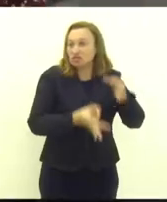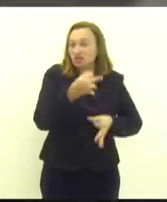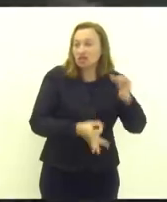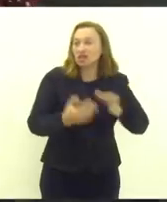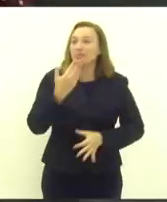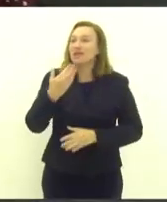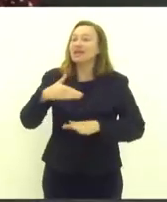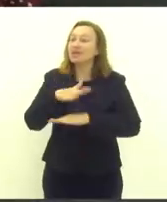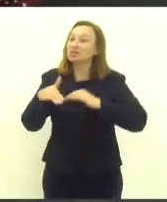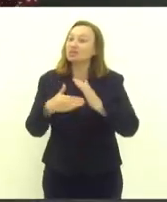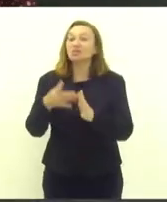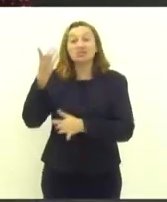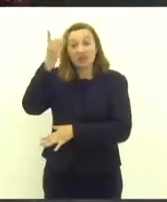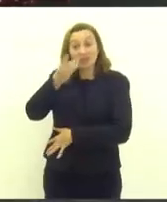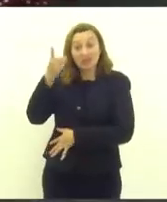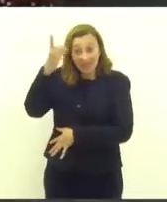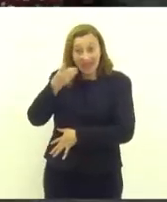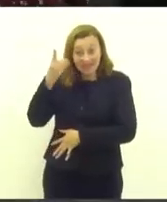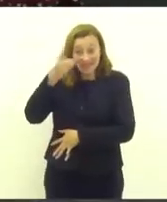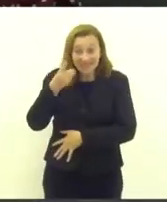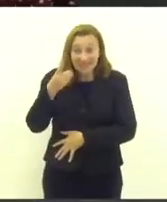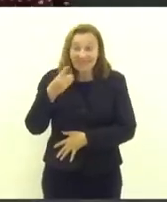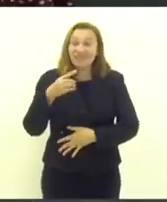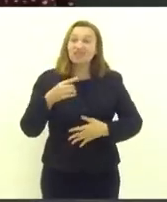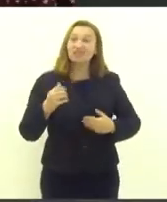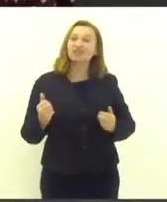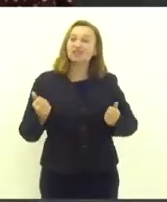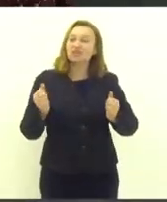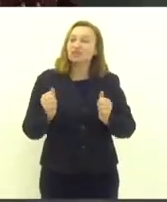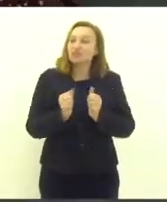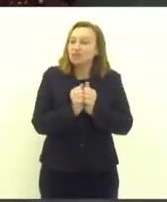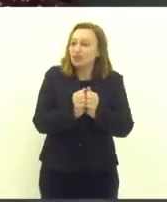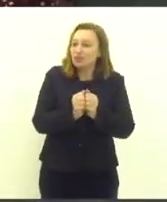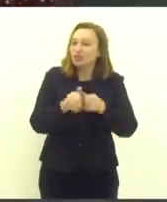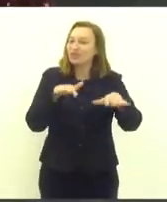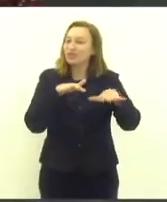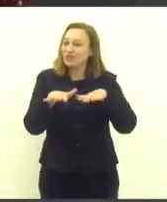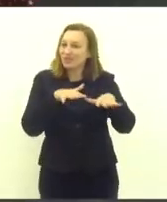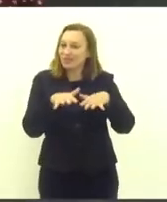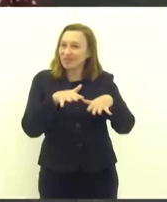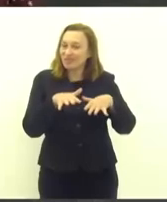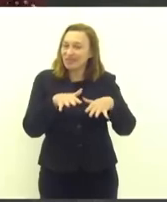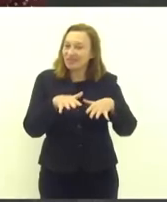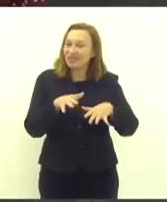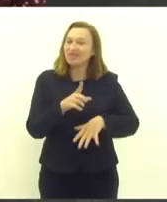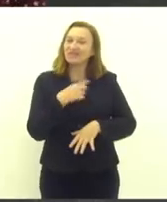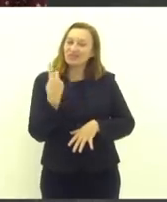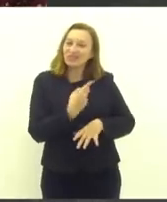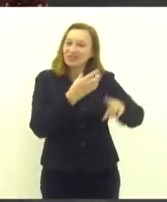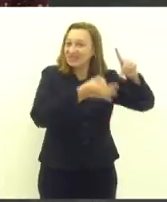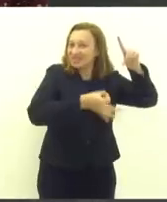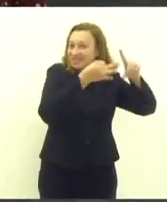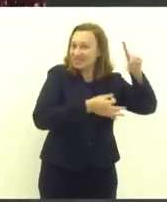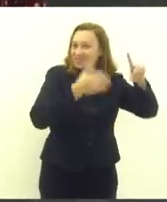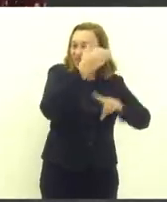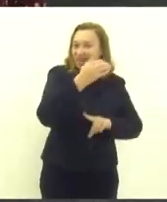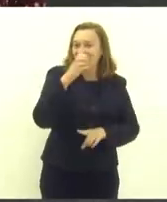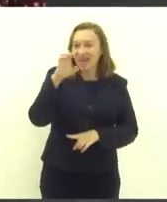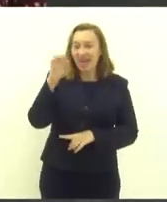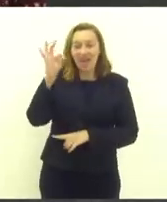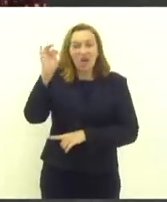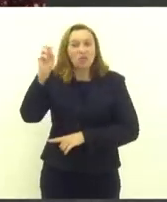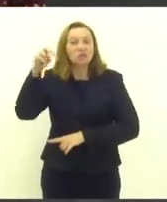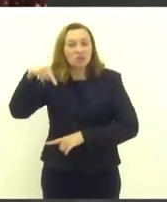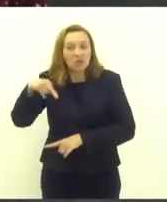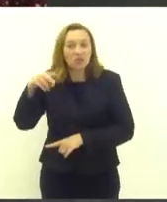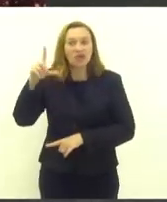os deputados e deputados a fazermos uma mobilização em prol do nosso Desembargador Elton Lemos